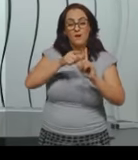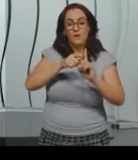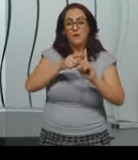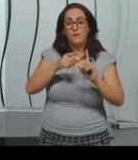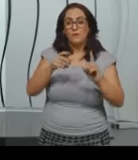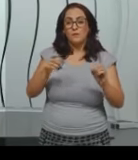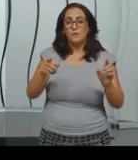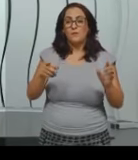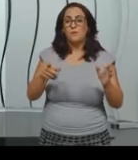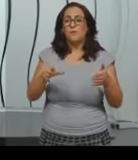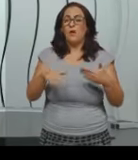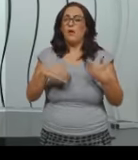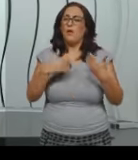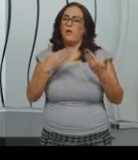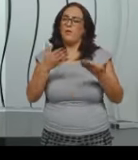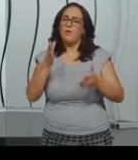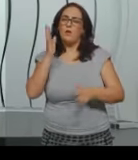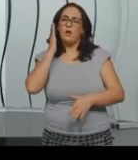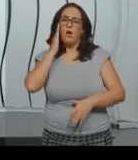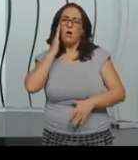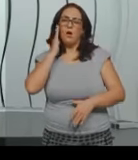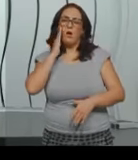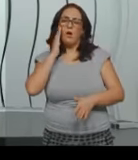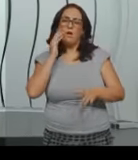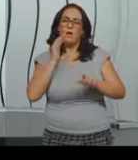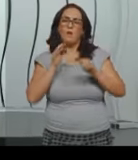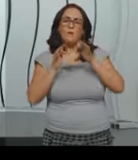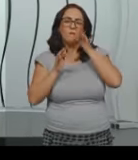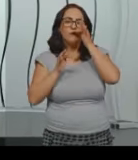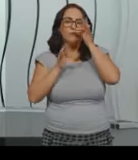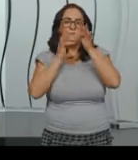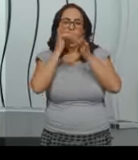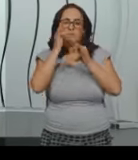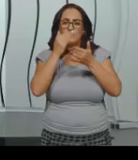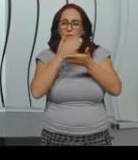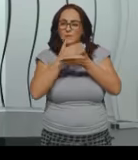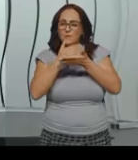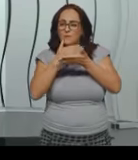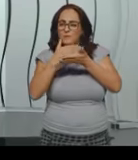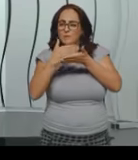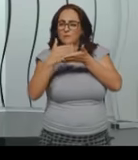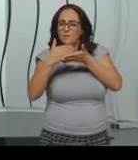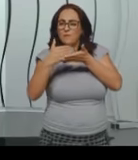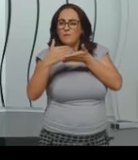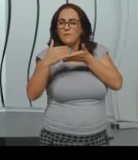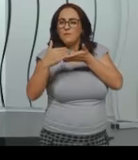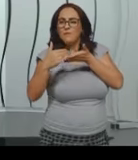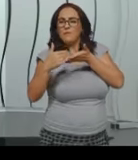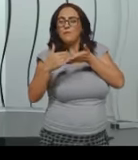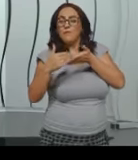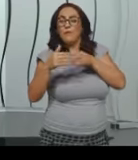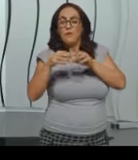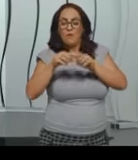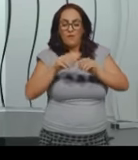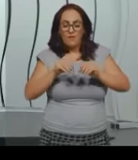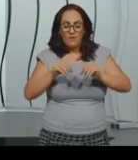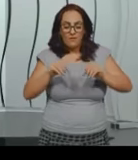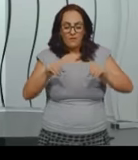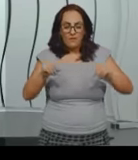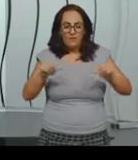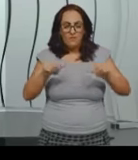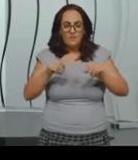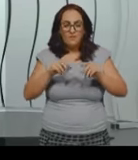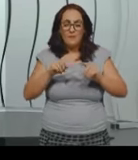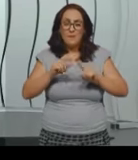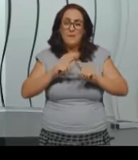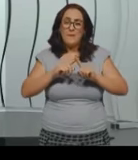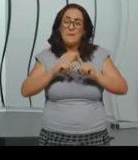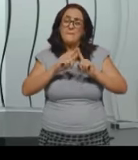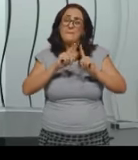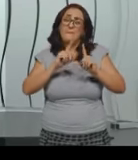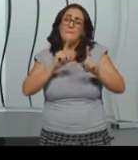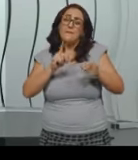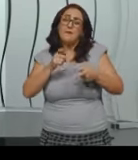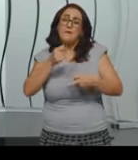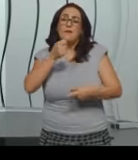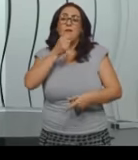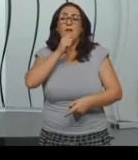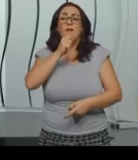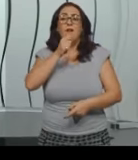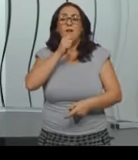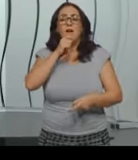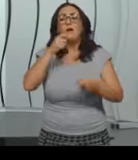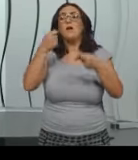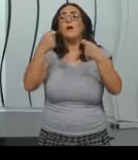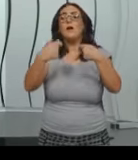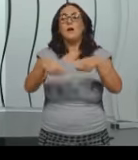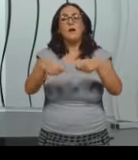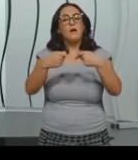plantas começaram então a conquistar o ambiente terrestre, mas elas ainda dependiam da água.